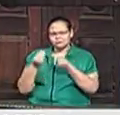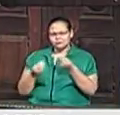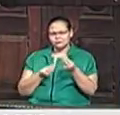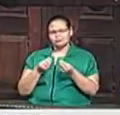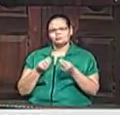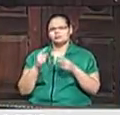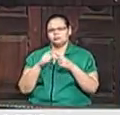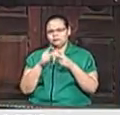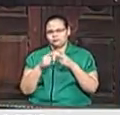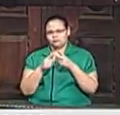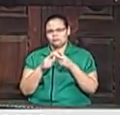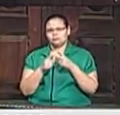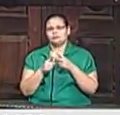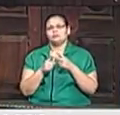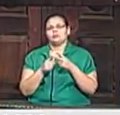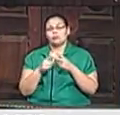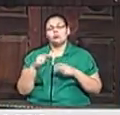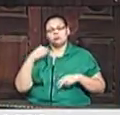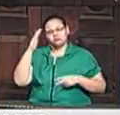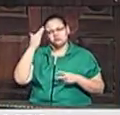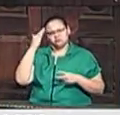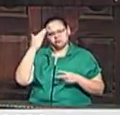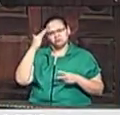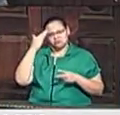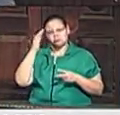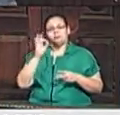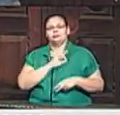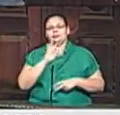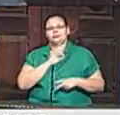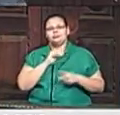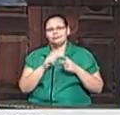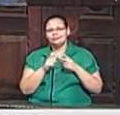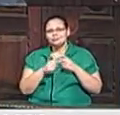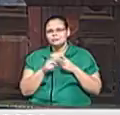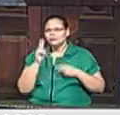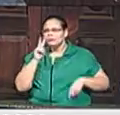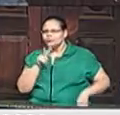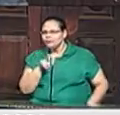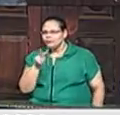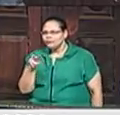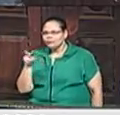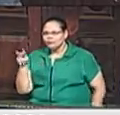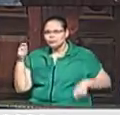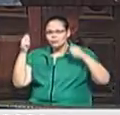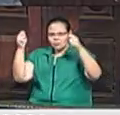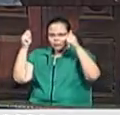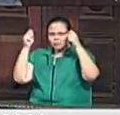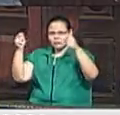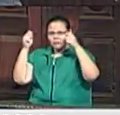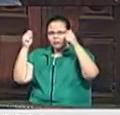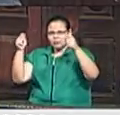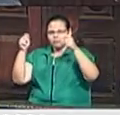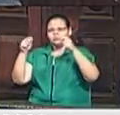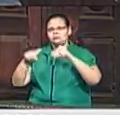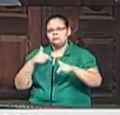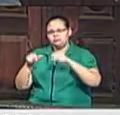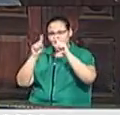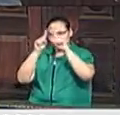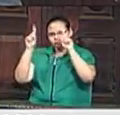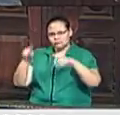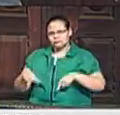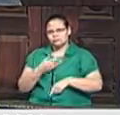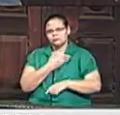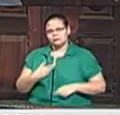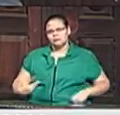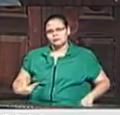2 policiais militares do batalhão de choque, que em vendo a manifestação dos servidores,